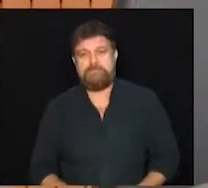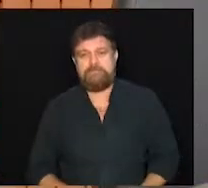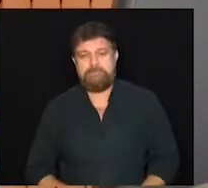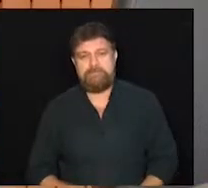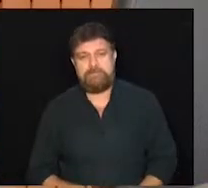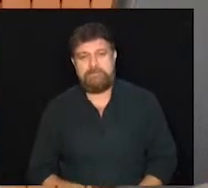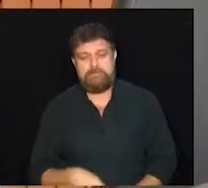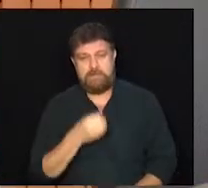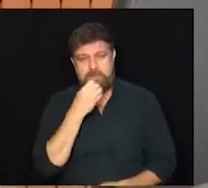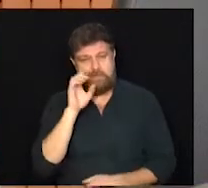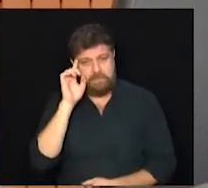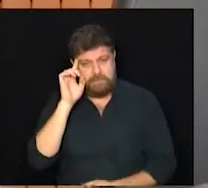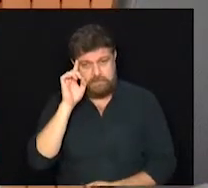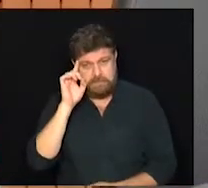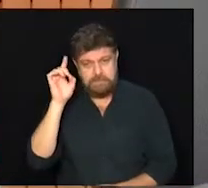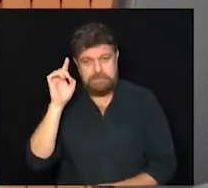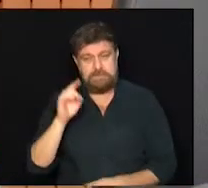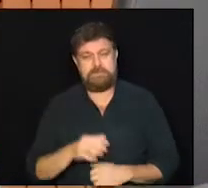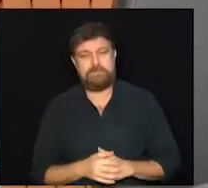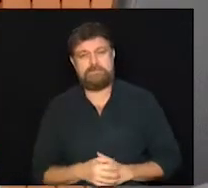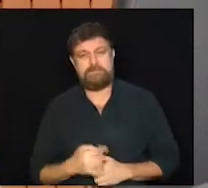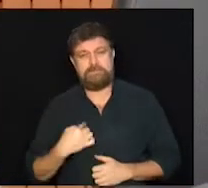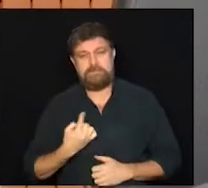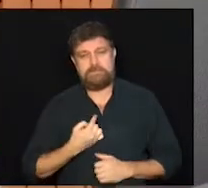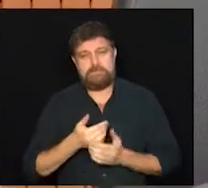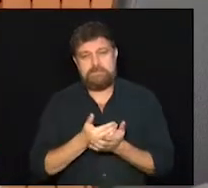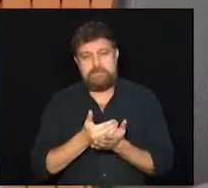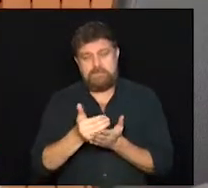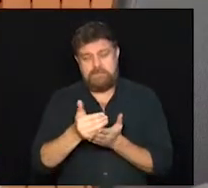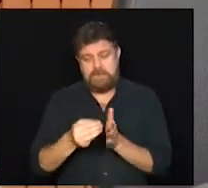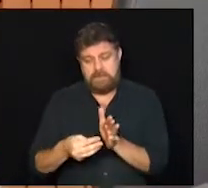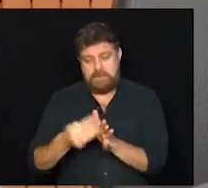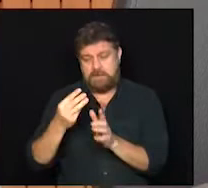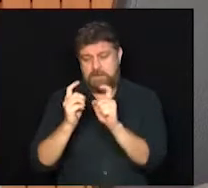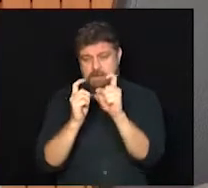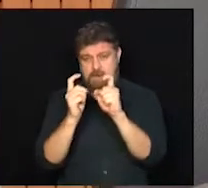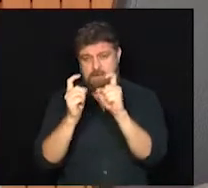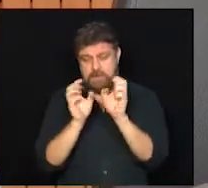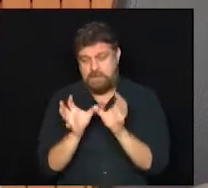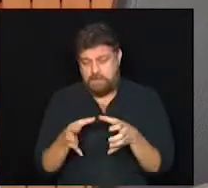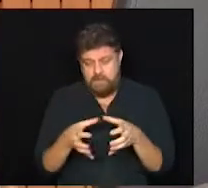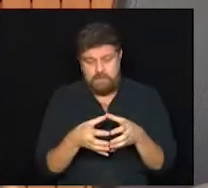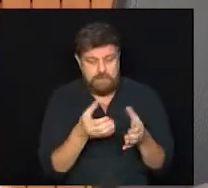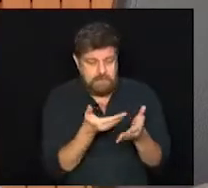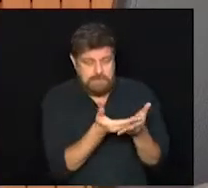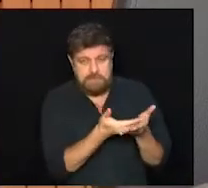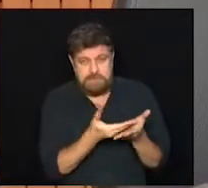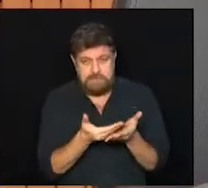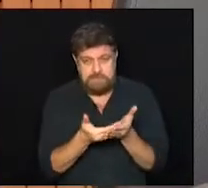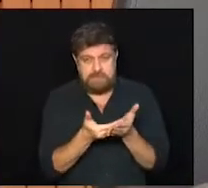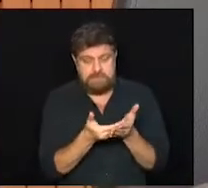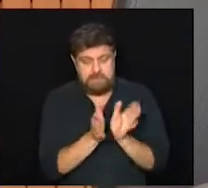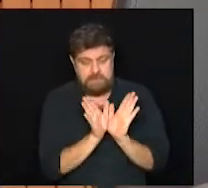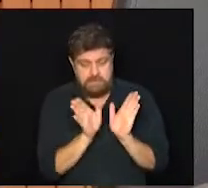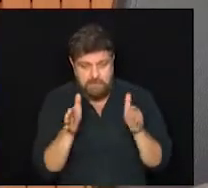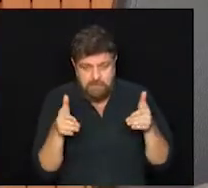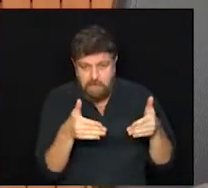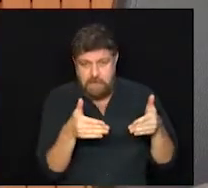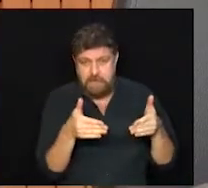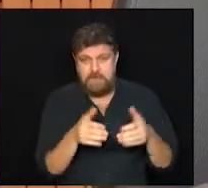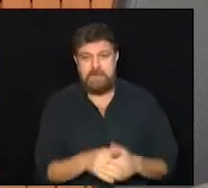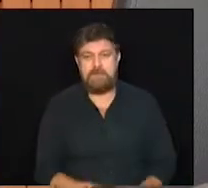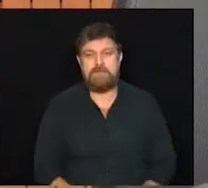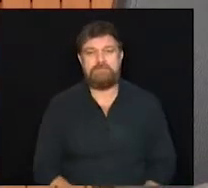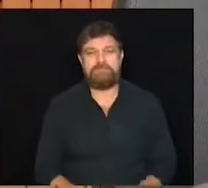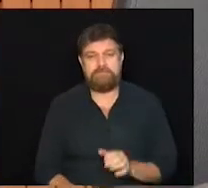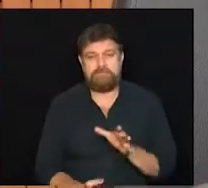Bom dia. Estamos iniciando a terceira reunião da Comissão de Estudos da Câmara Municipal de Campinas,